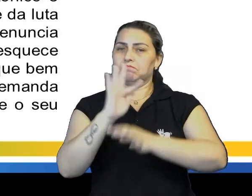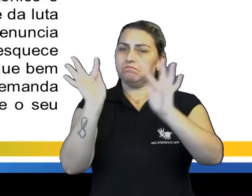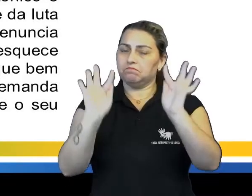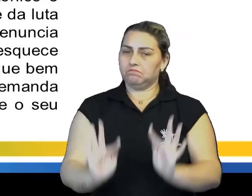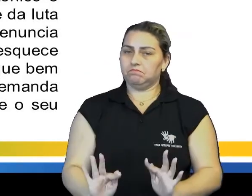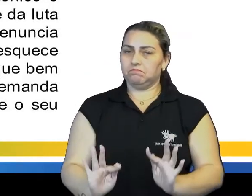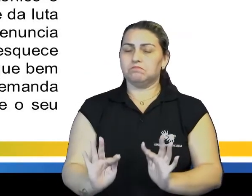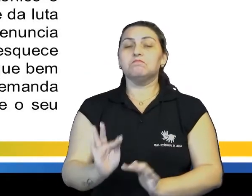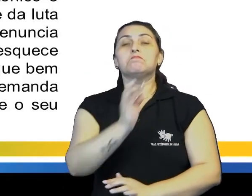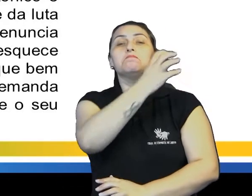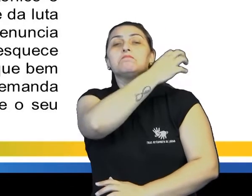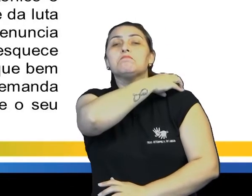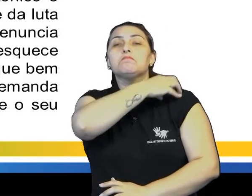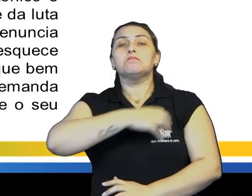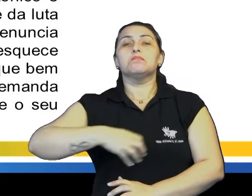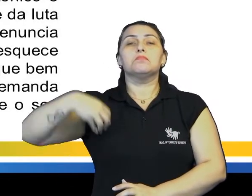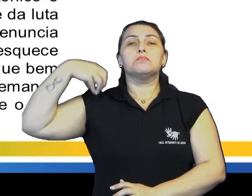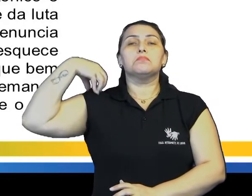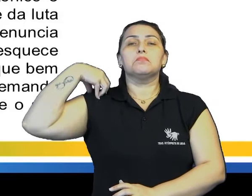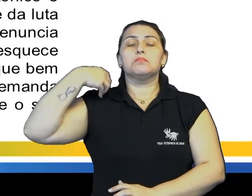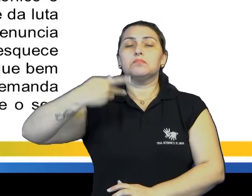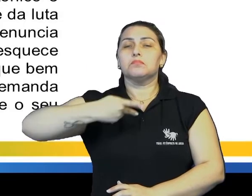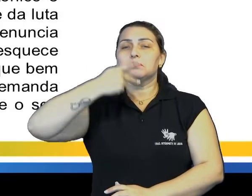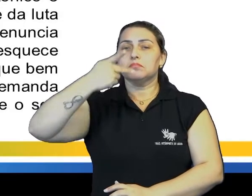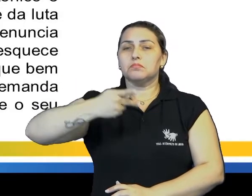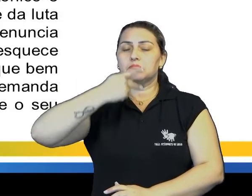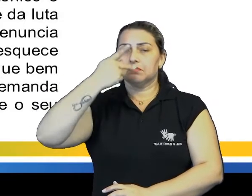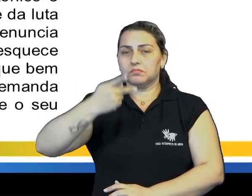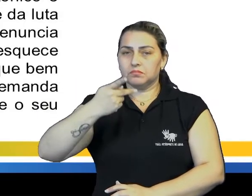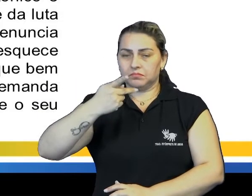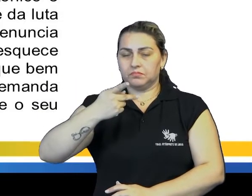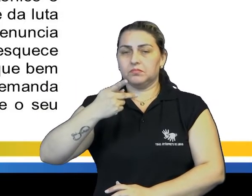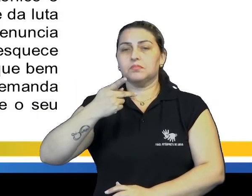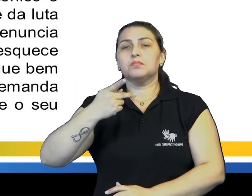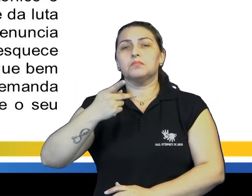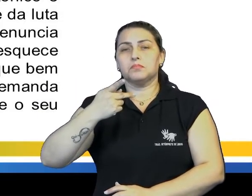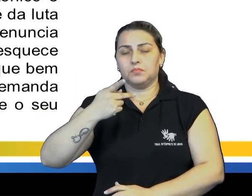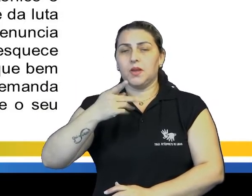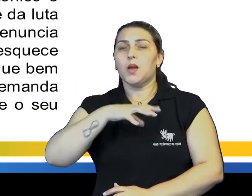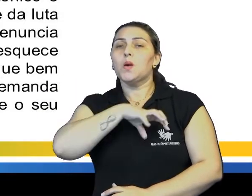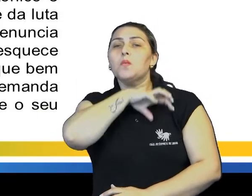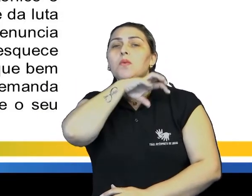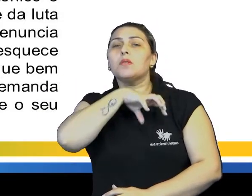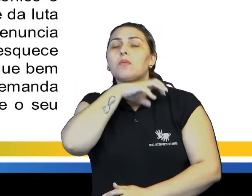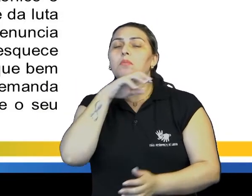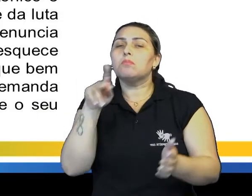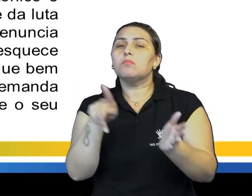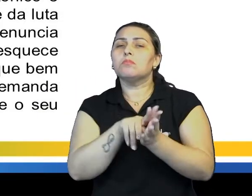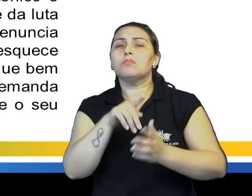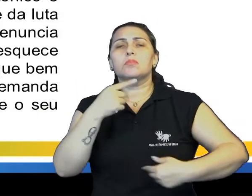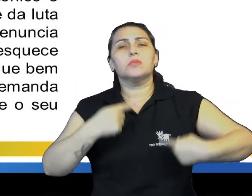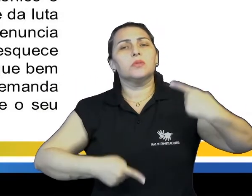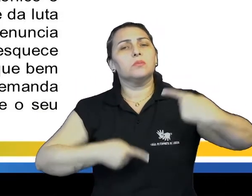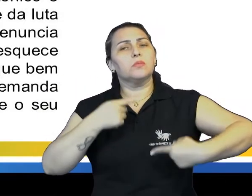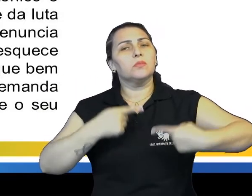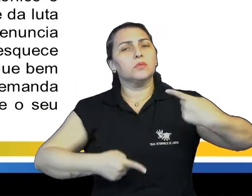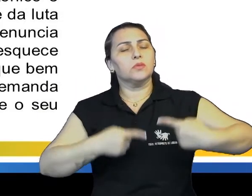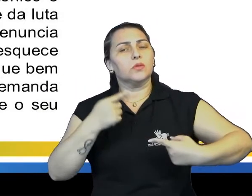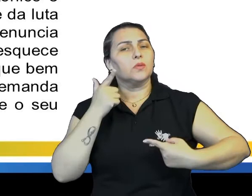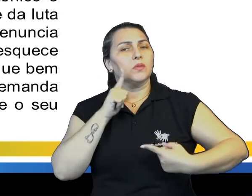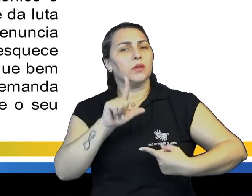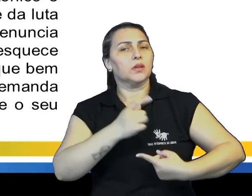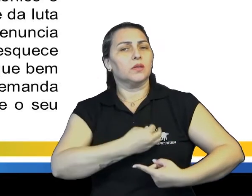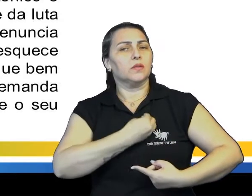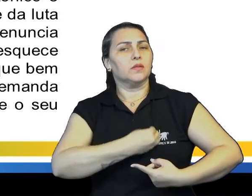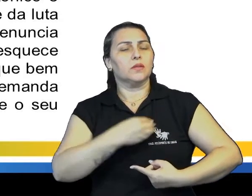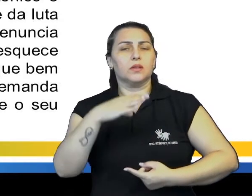isso que Aristóteles está dizendo. É isso que ele está dizendo. O homem zoopolitikon é o animal político. Só o homem consegue viver